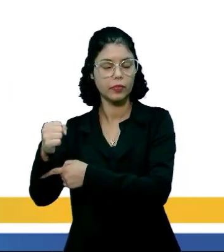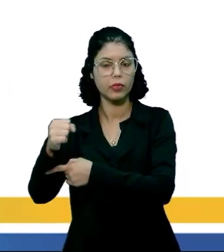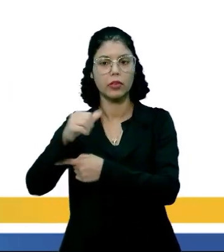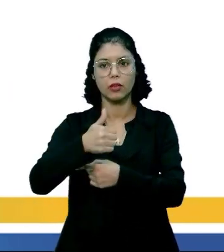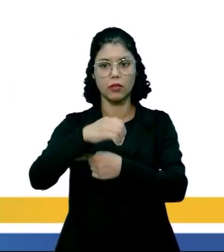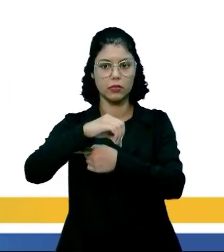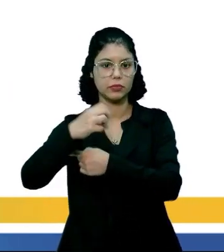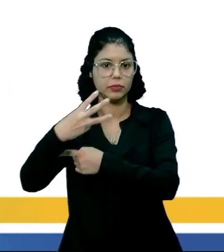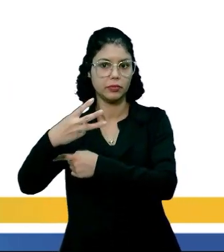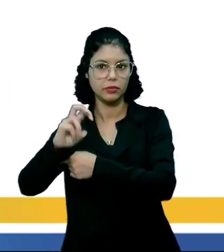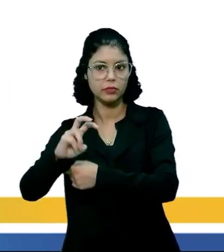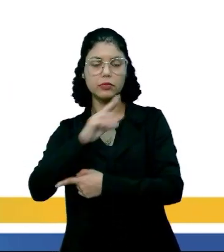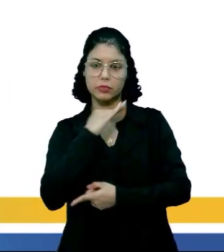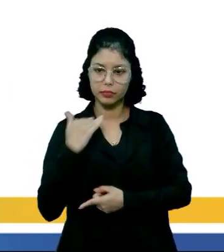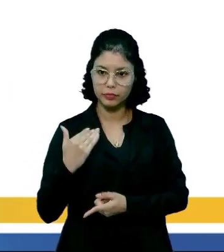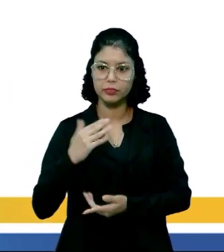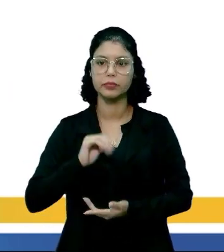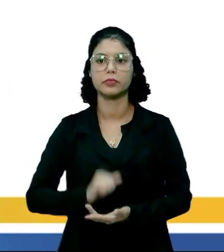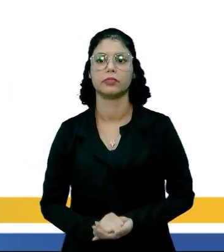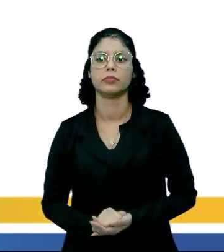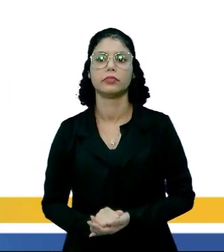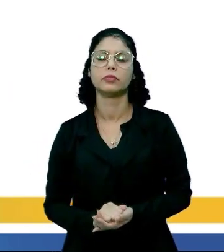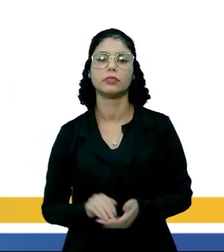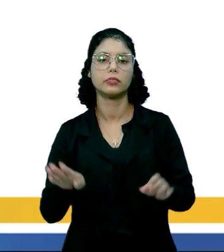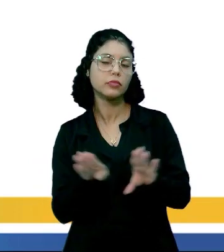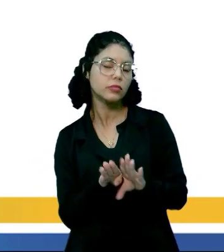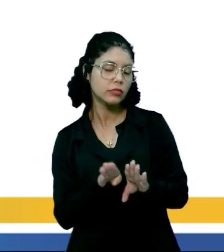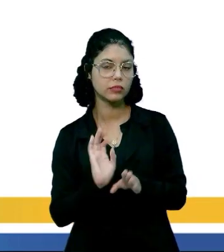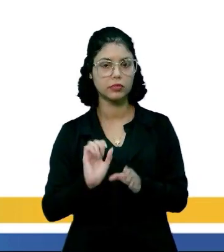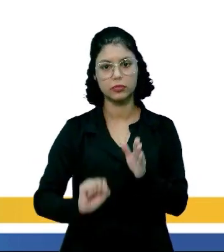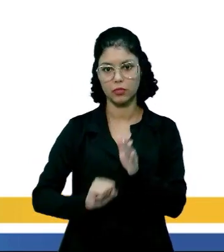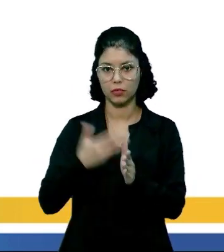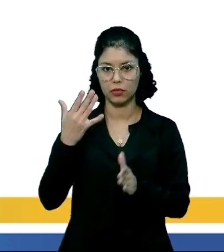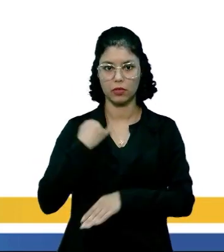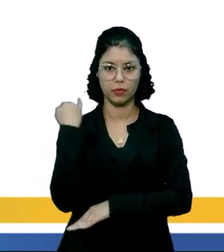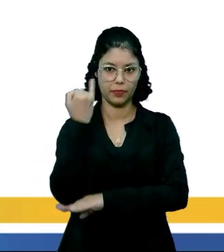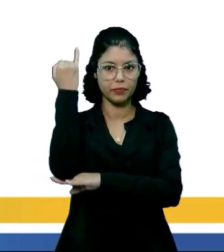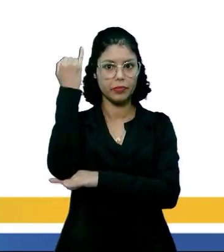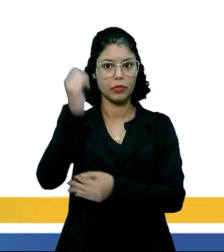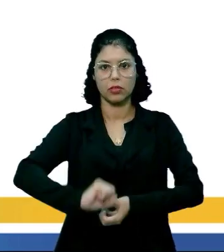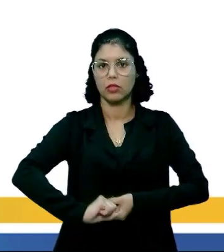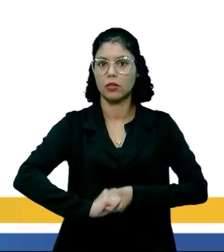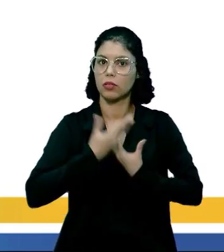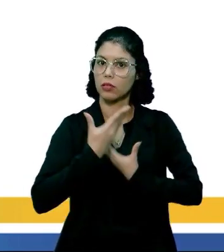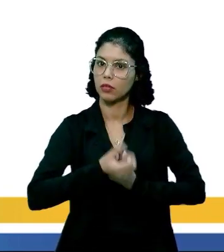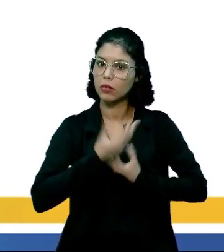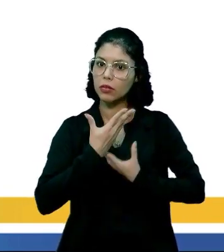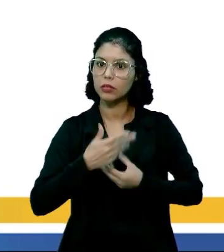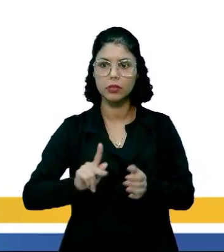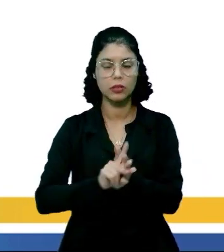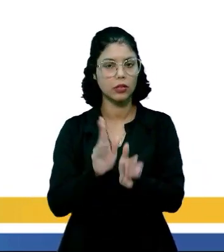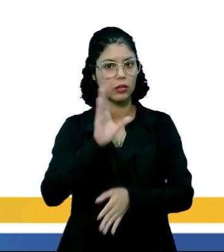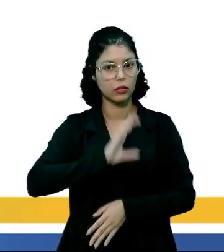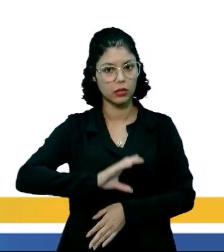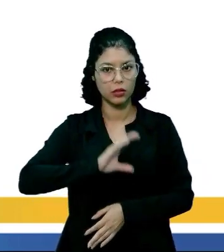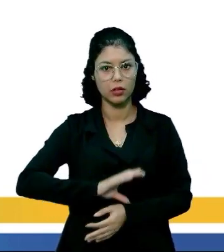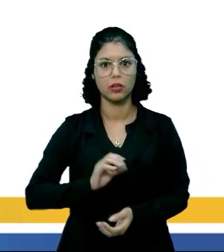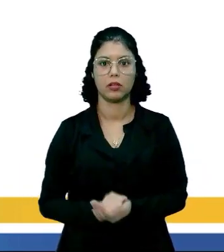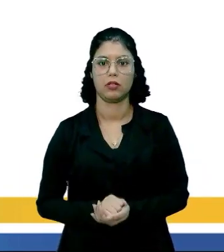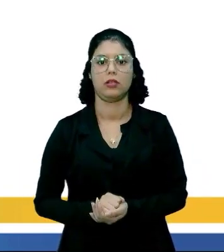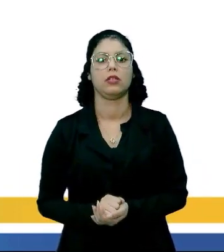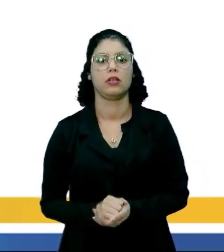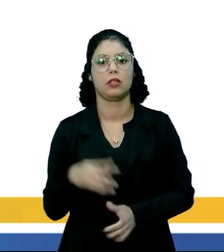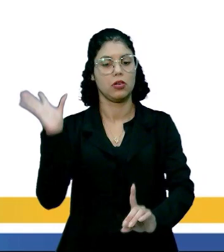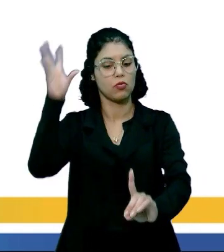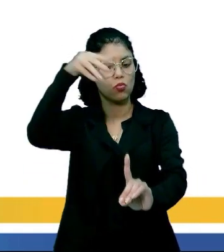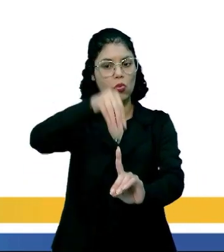falece em 1935. Ele foi um dos mais importantes poetas da língua portuguesa e figura central